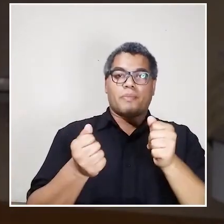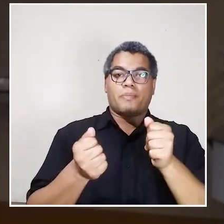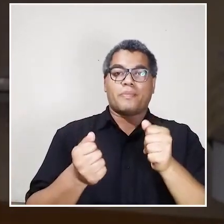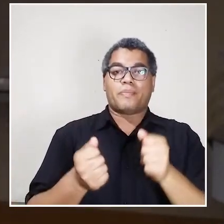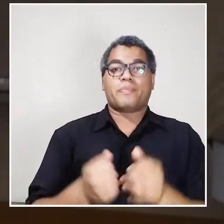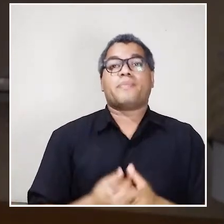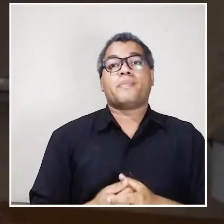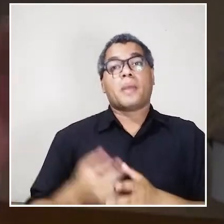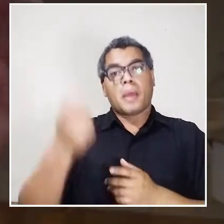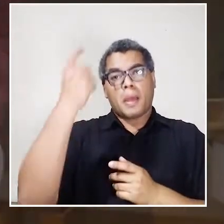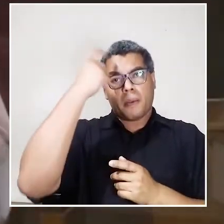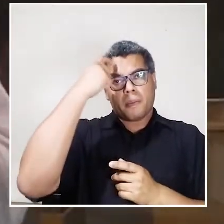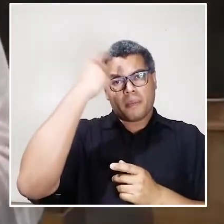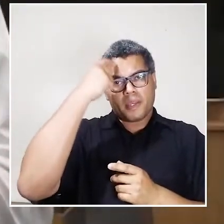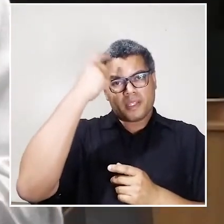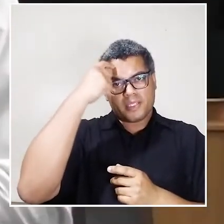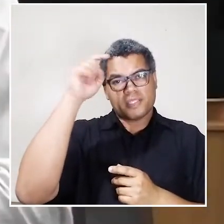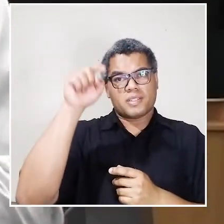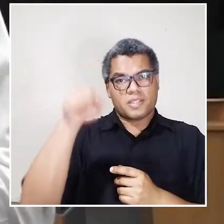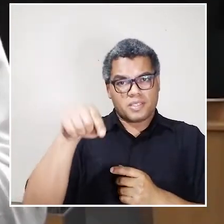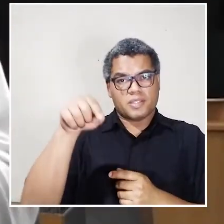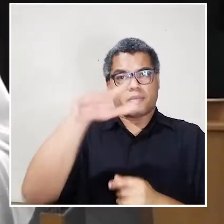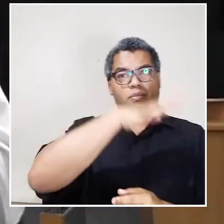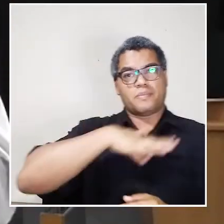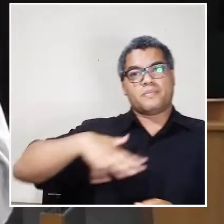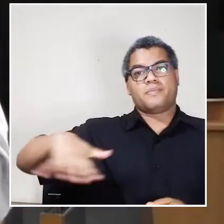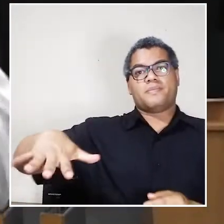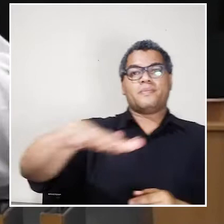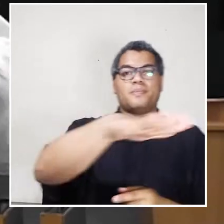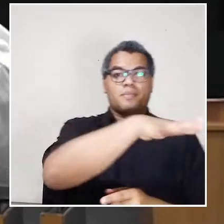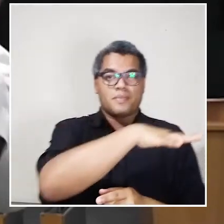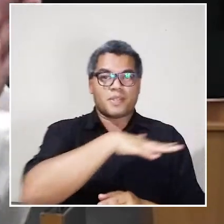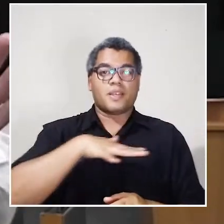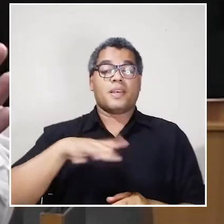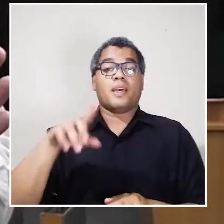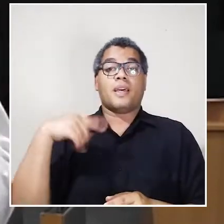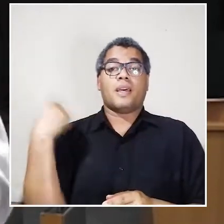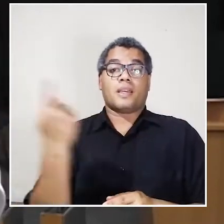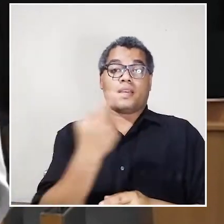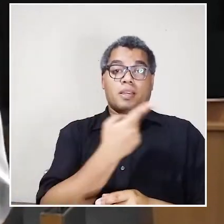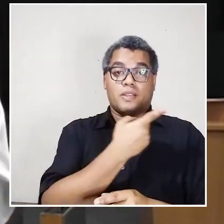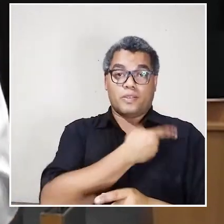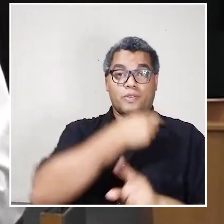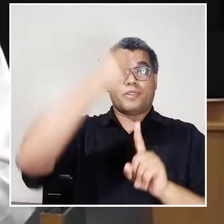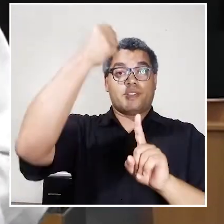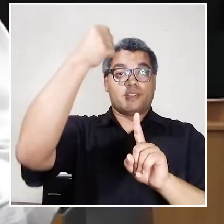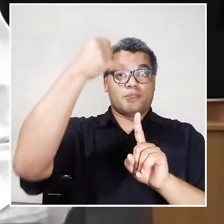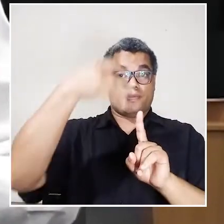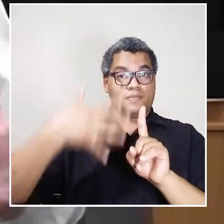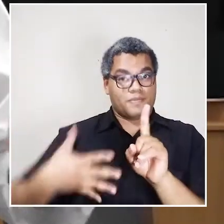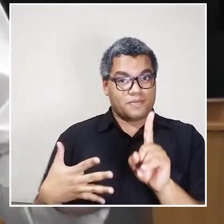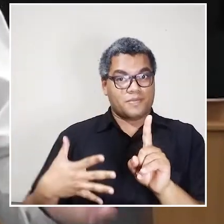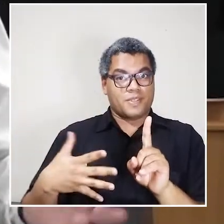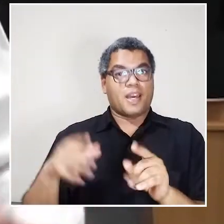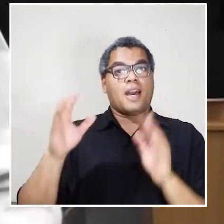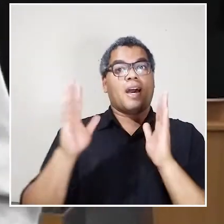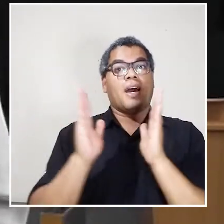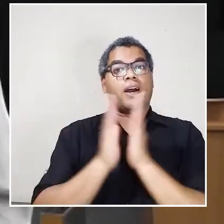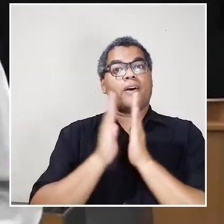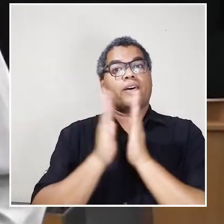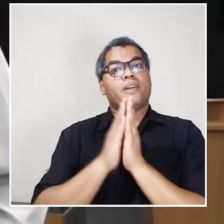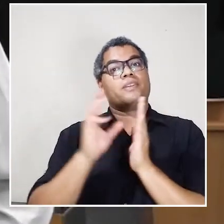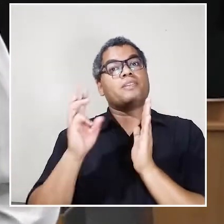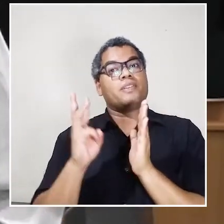completa. Tendo em mente este preâmbulo em que a gente aqui descreve